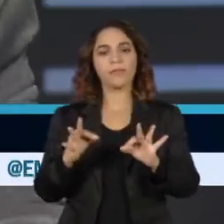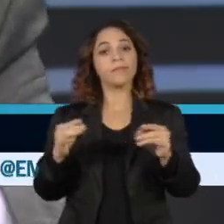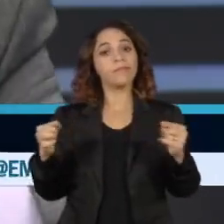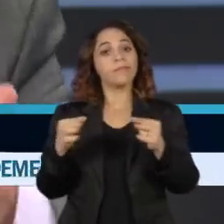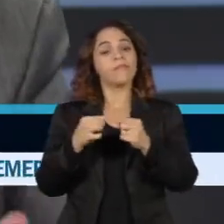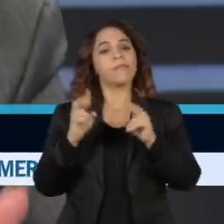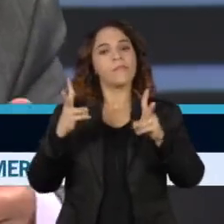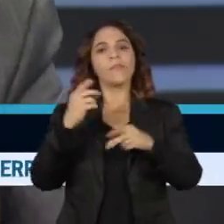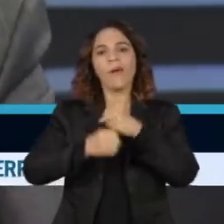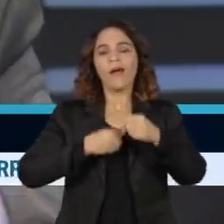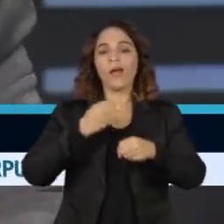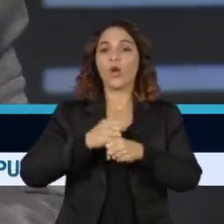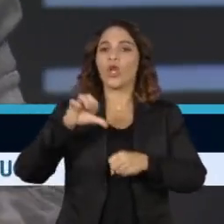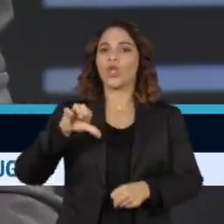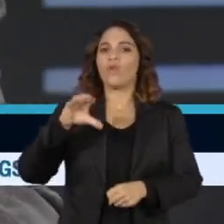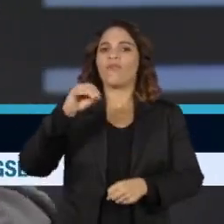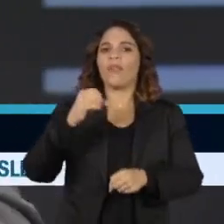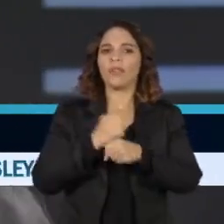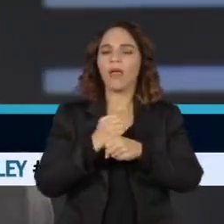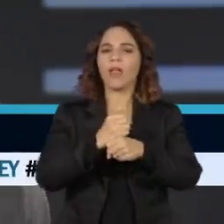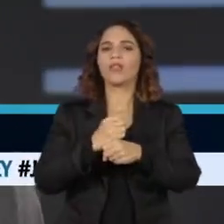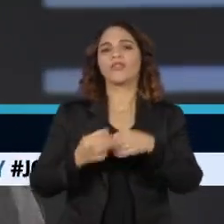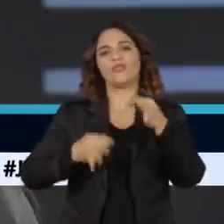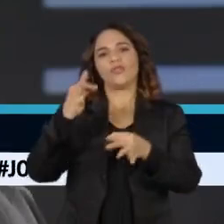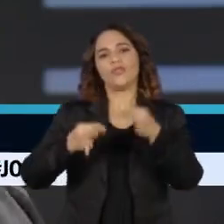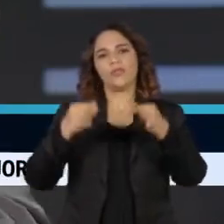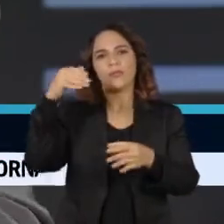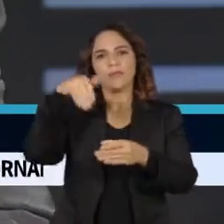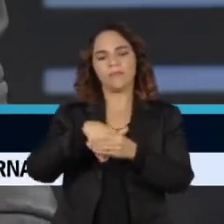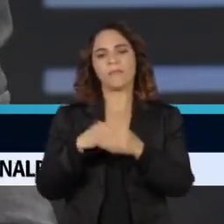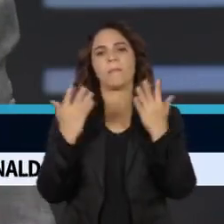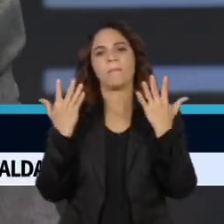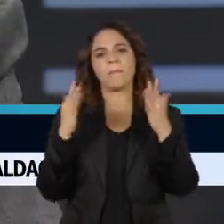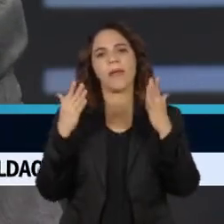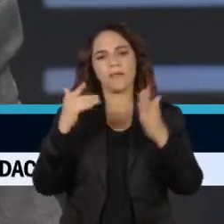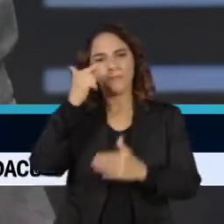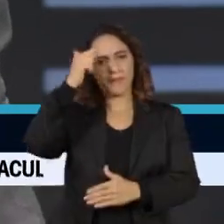comemora 90 anos da justiça eleitoral. Está de parabéns o ministro Alexandre Moraes.